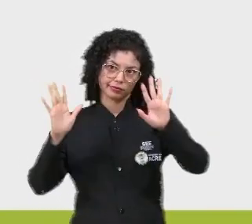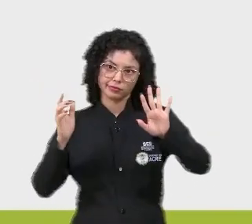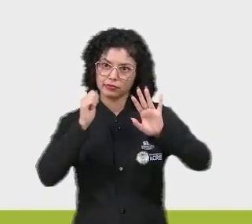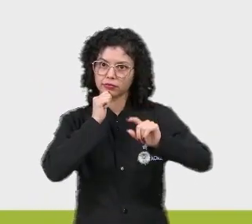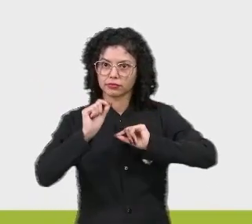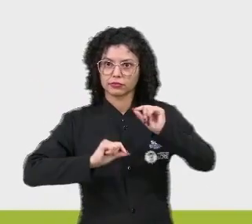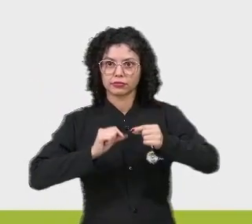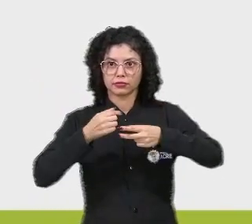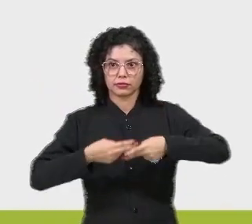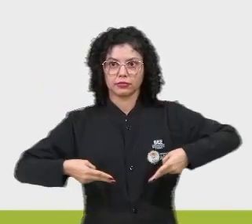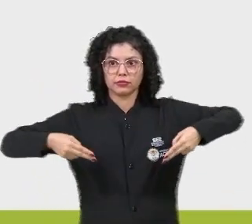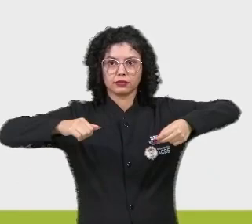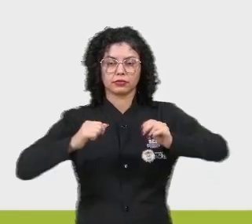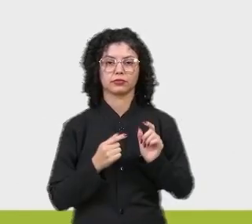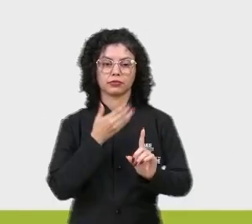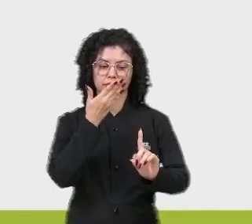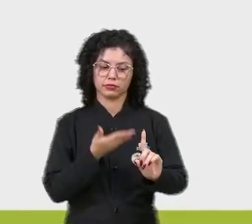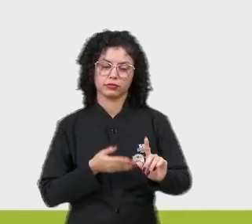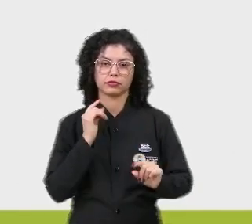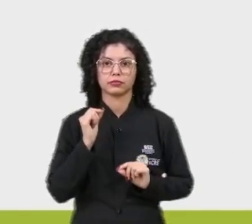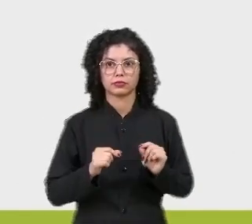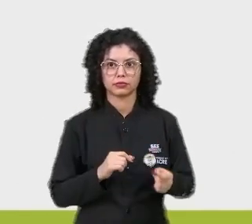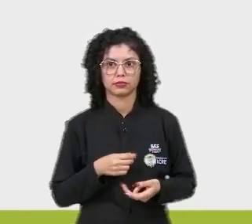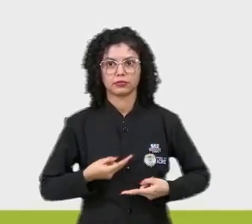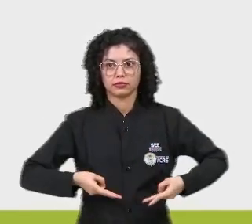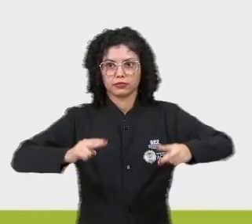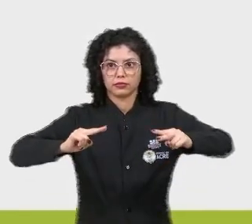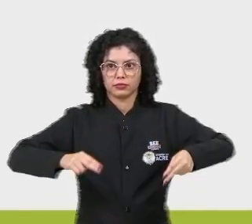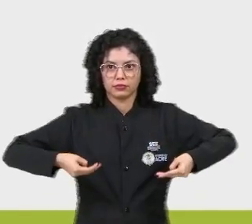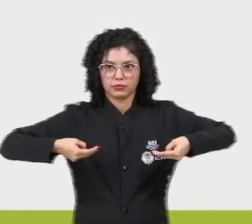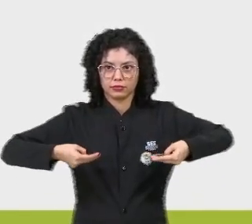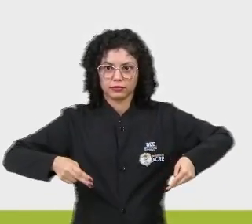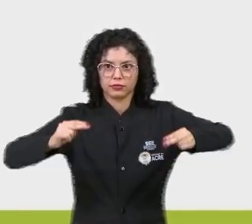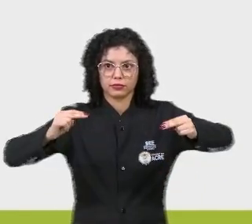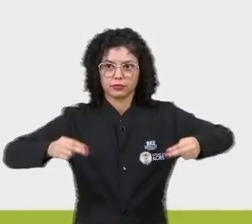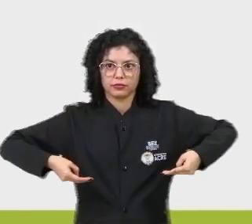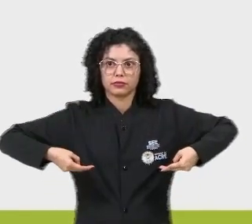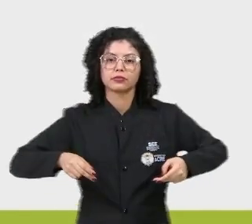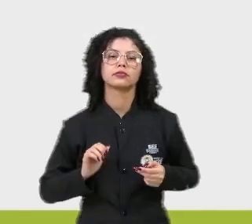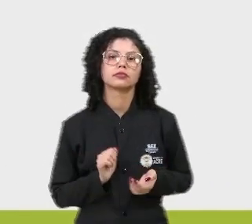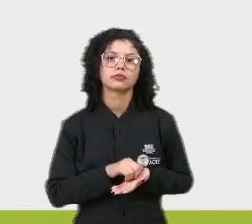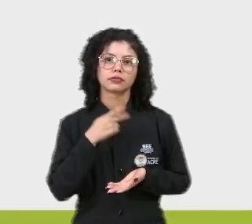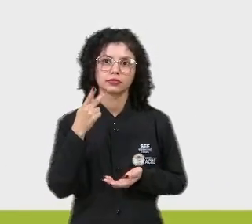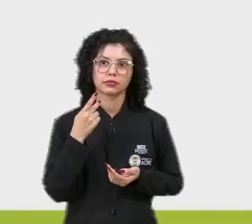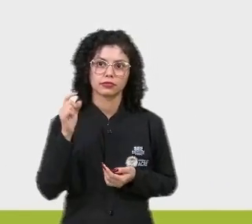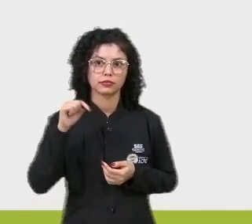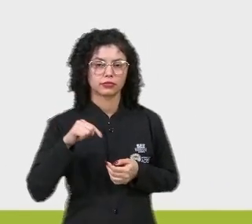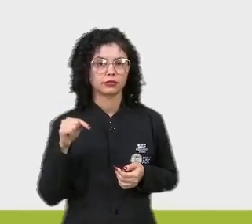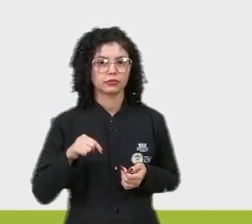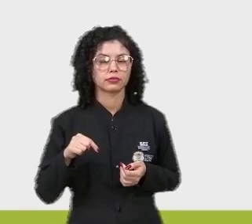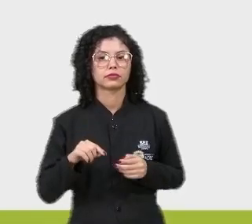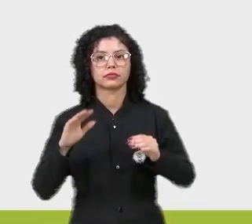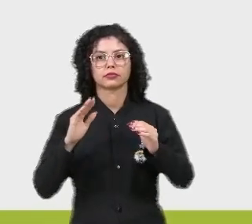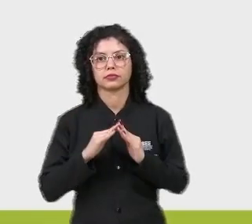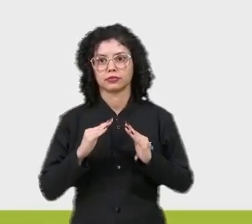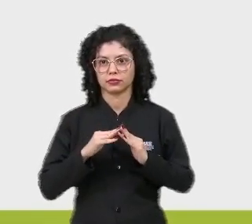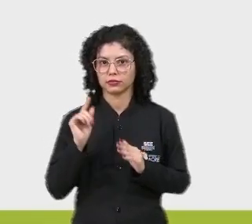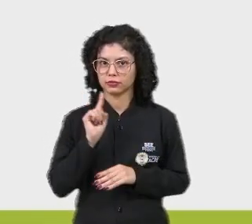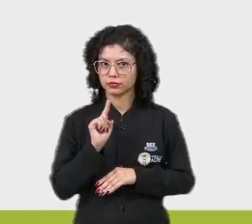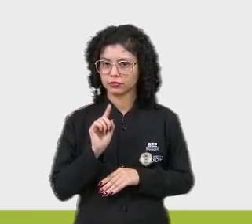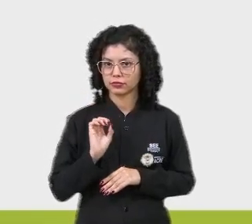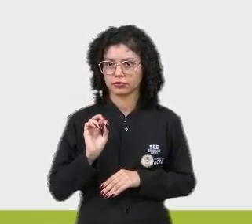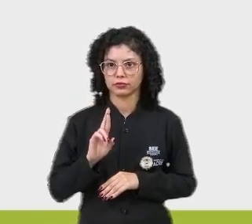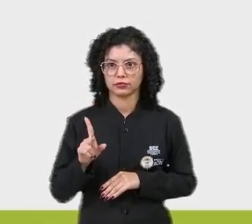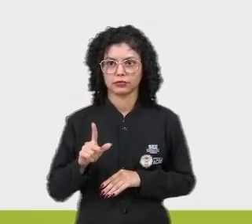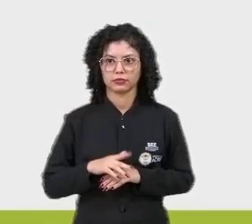até ao desenho a representação de uma rede a rede de embalar E aí ele fala rede social rede da sociedade ou